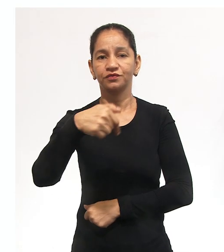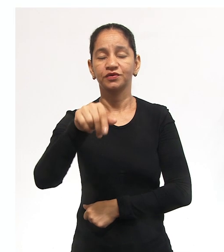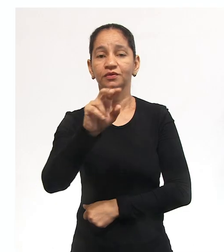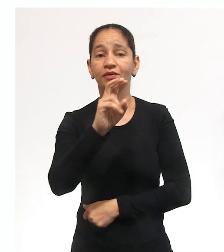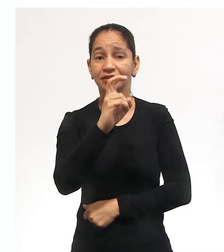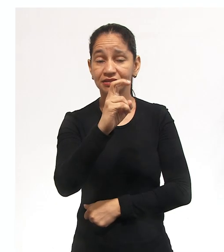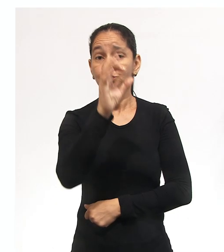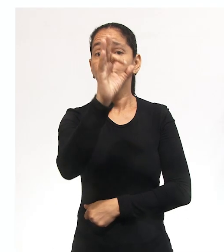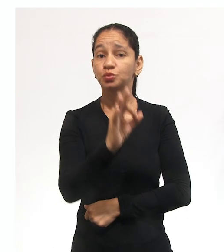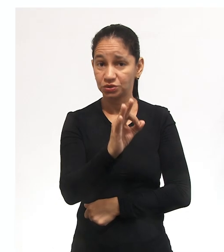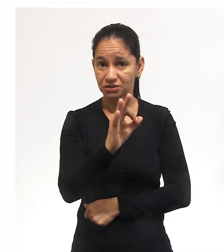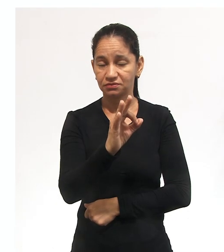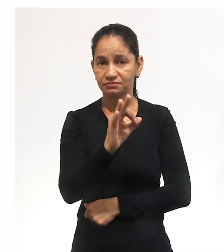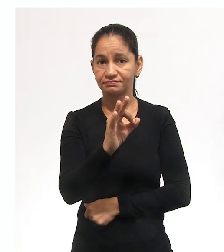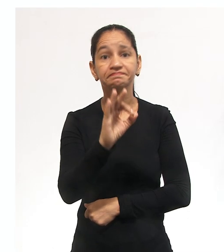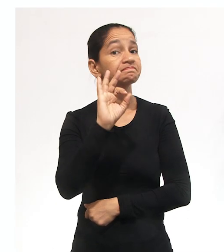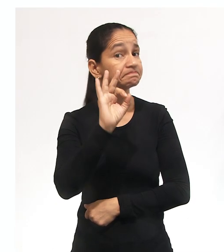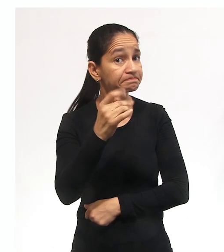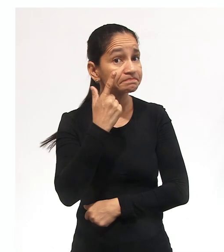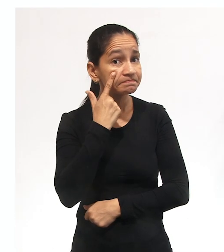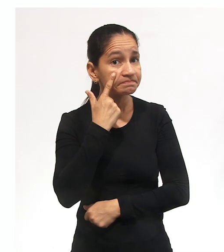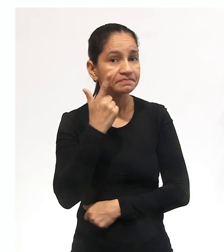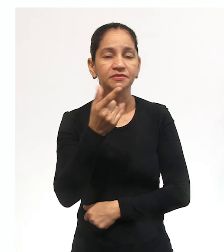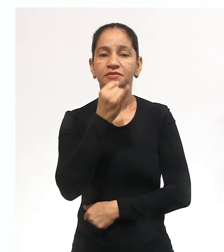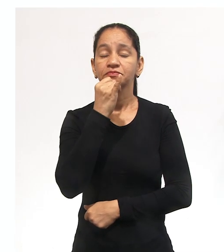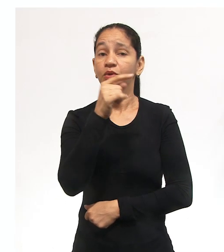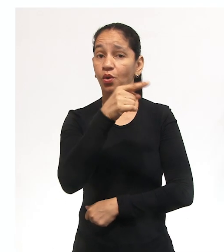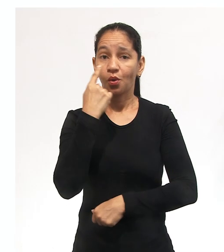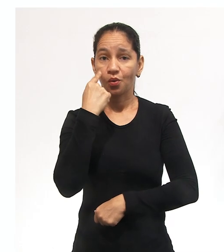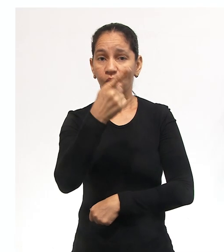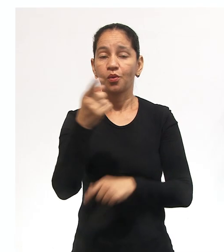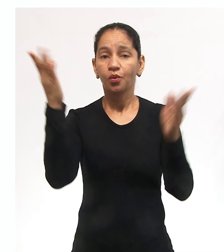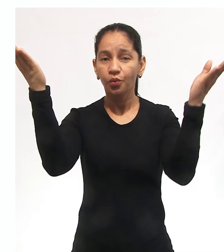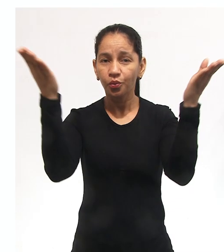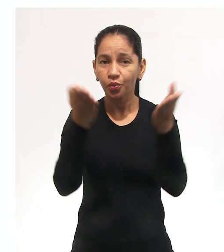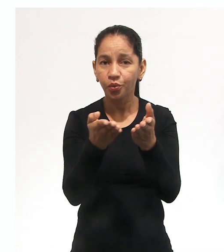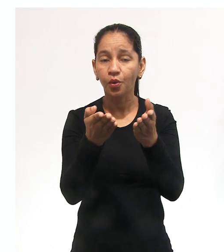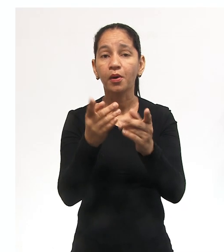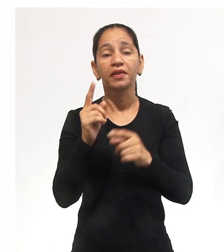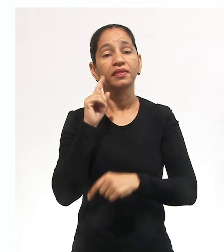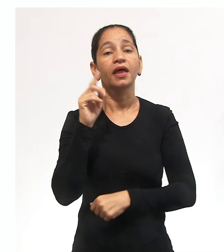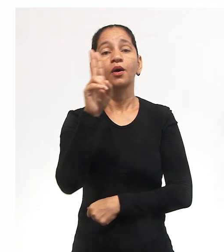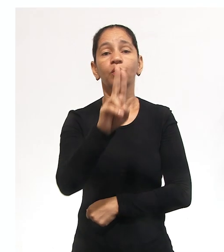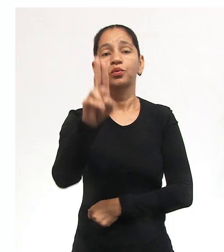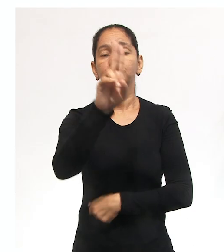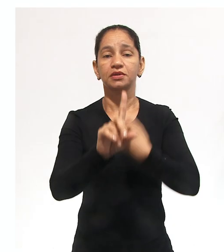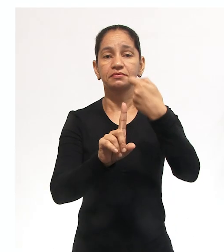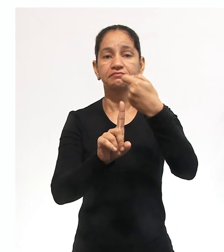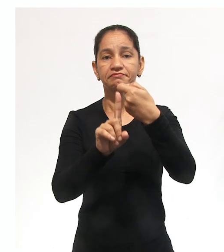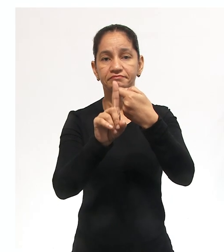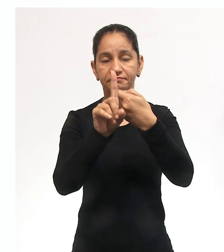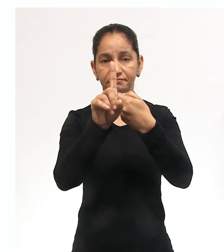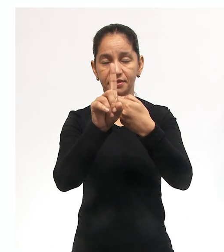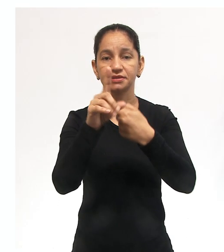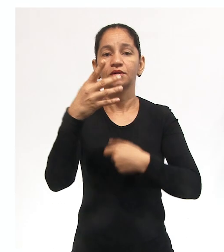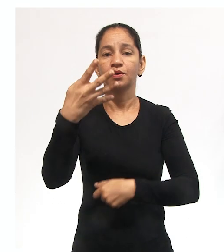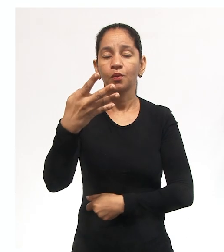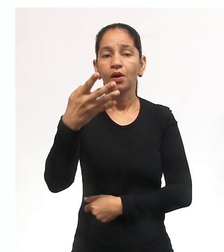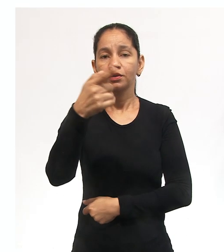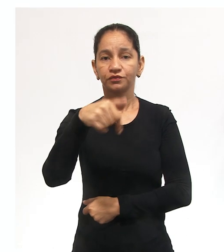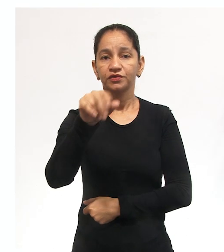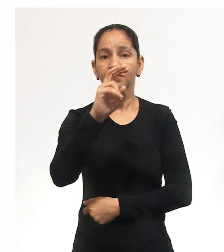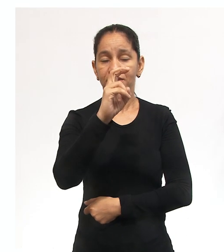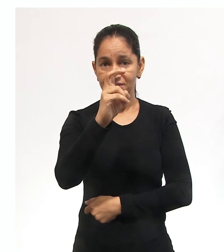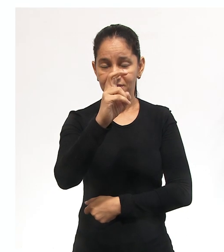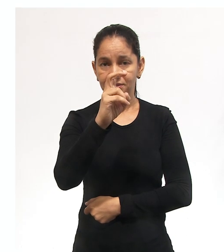4,5%, né? E aqui nesse caso, como a gente está tratando de meses, a gente tem